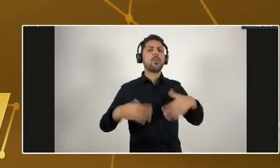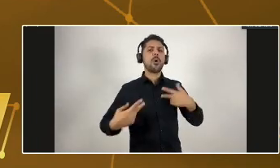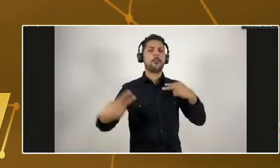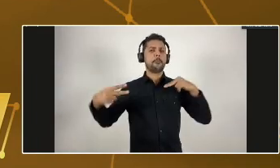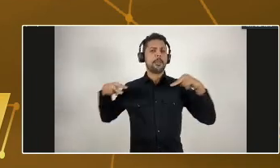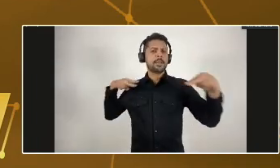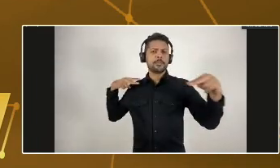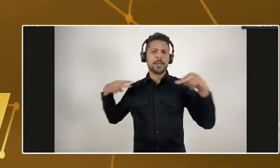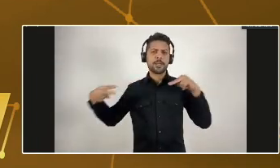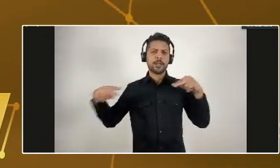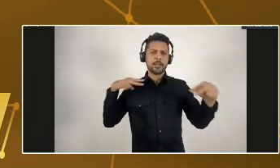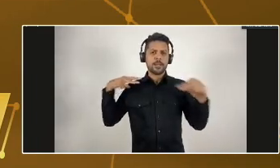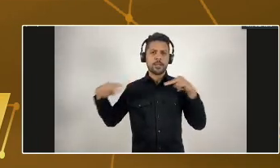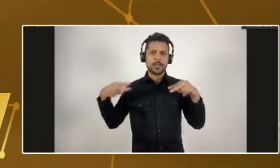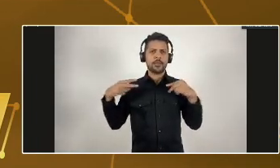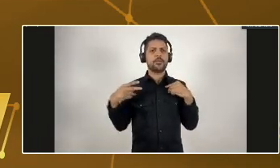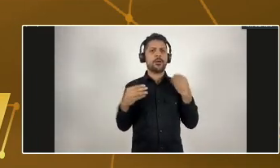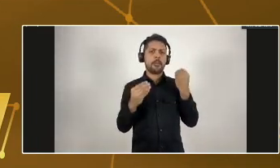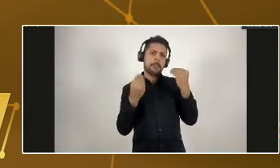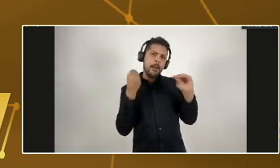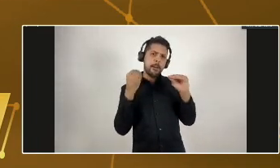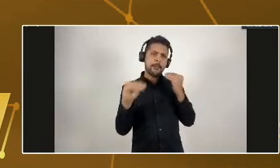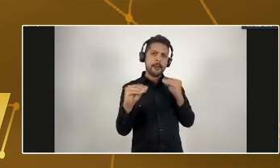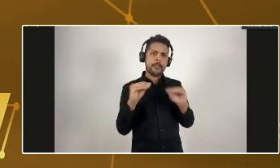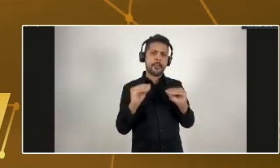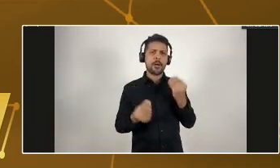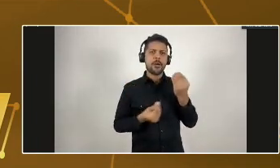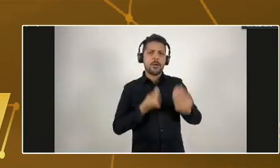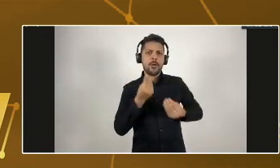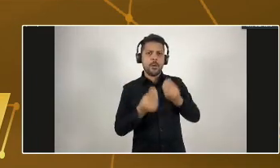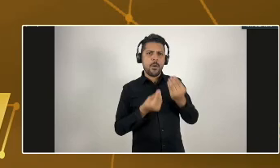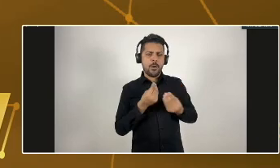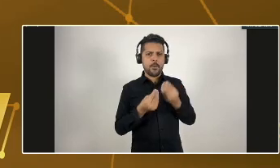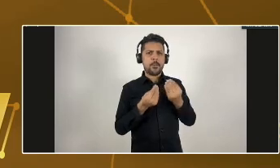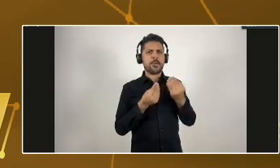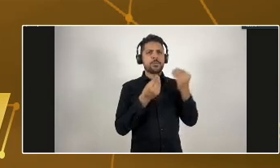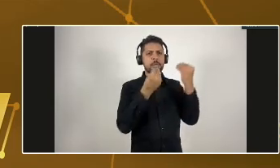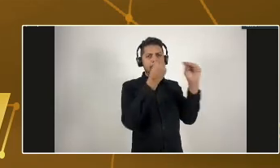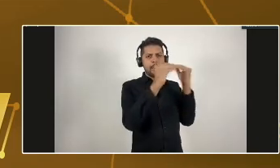aplicações em dispositivos móveis do Portal Geo?